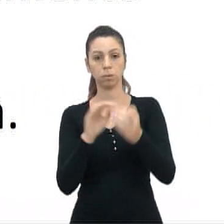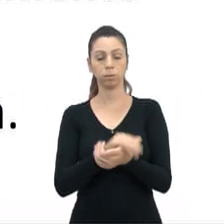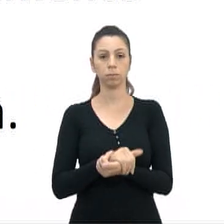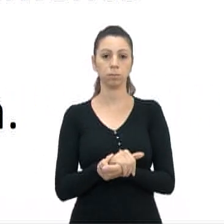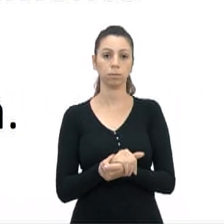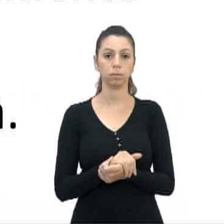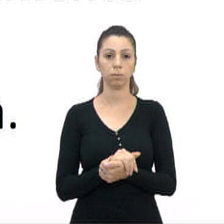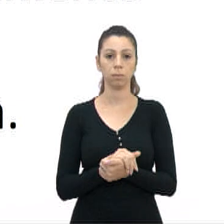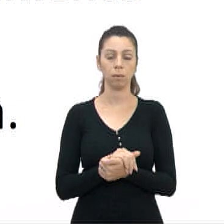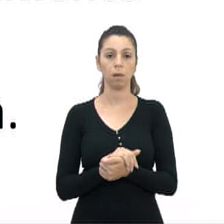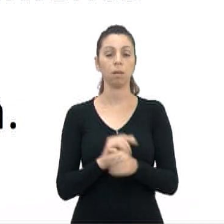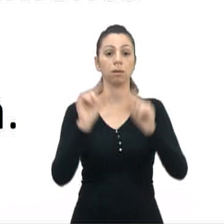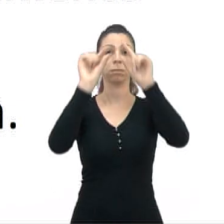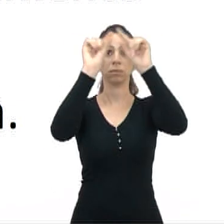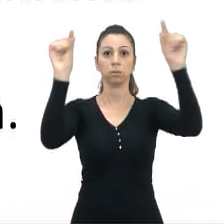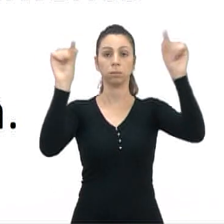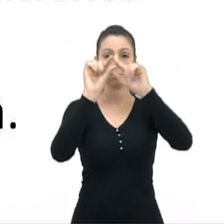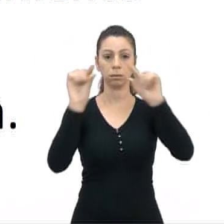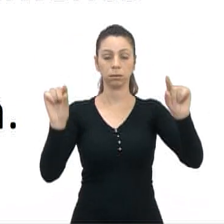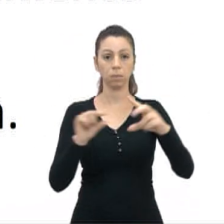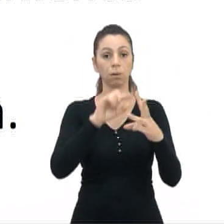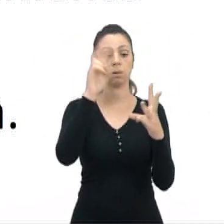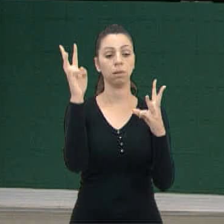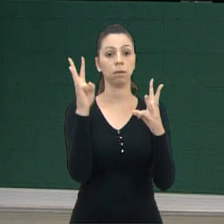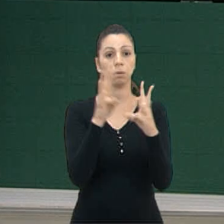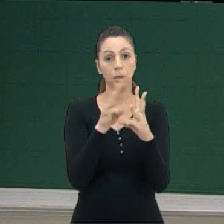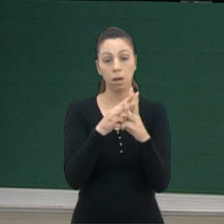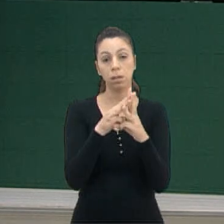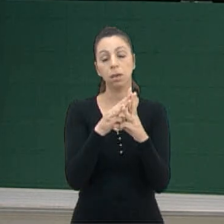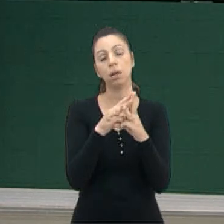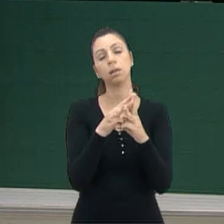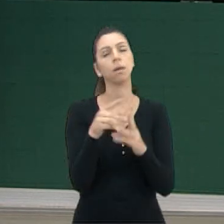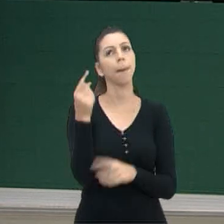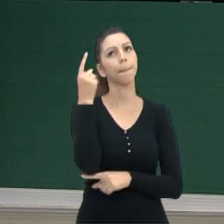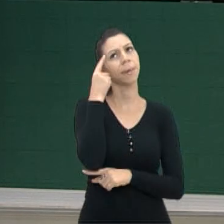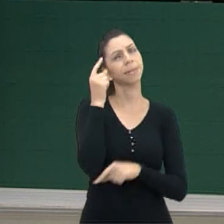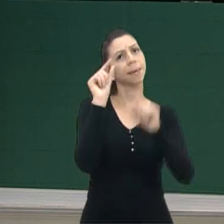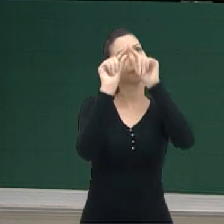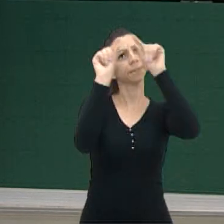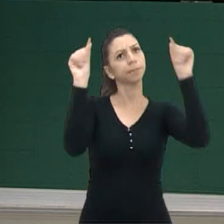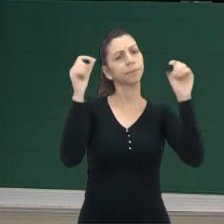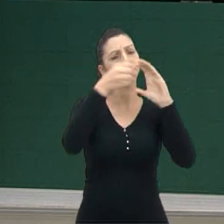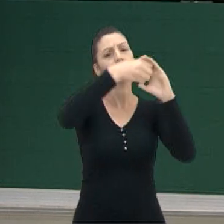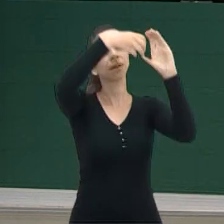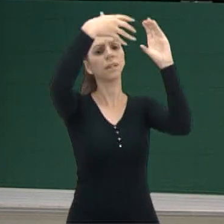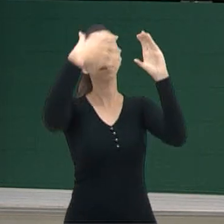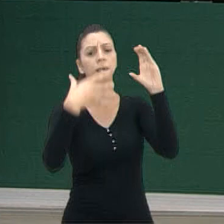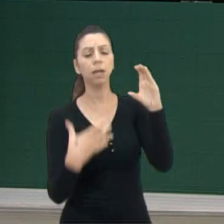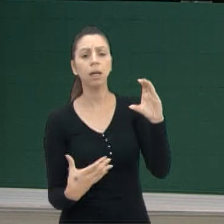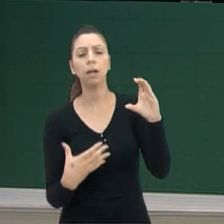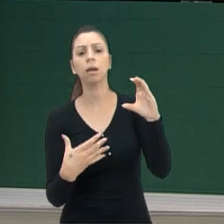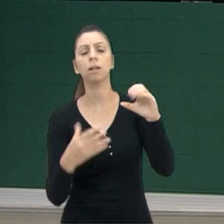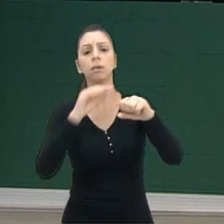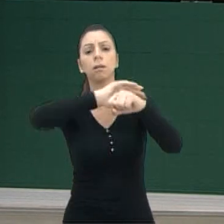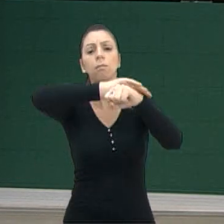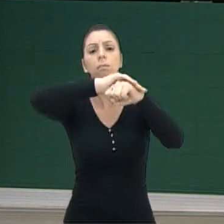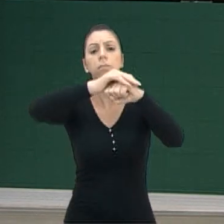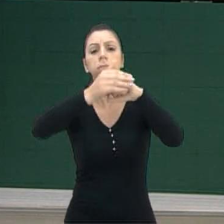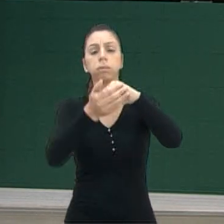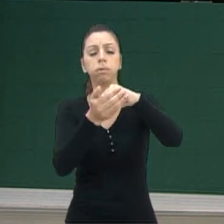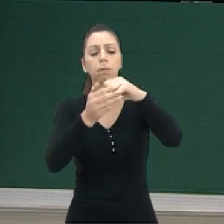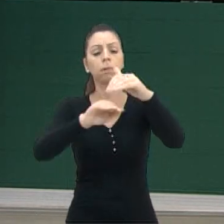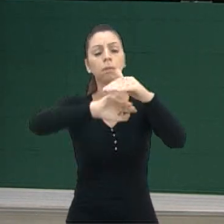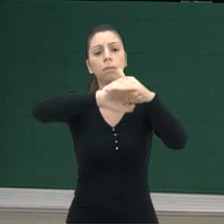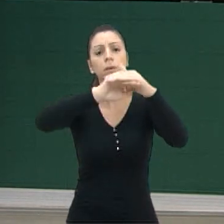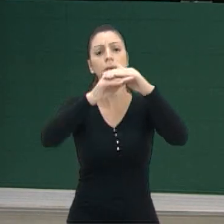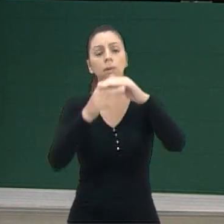3 frases e você tem que pensar, esta frase é características de qual camada?